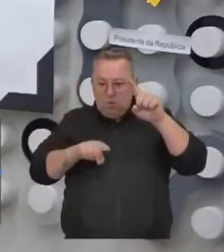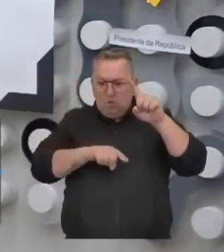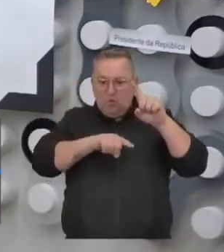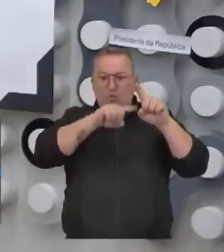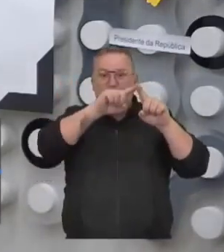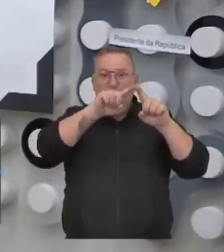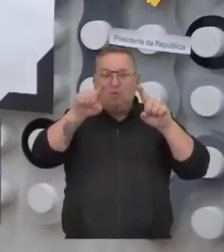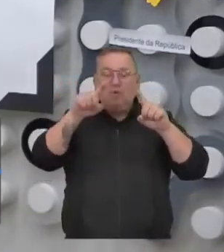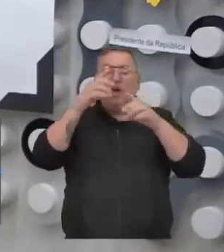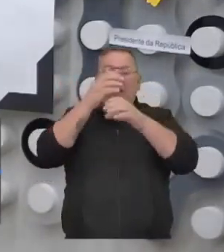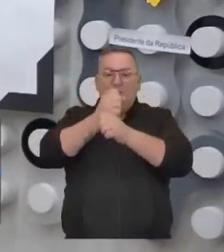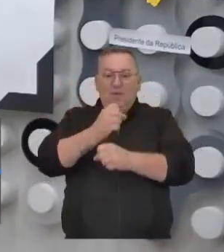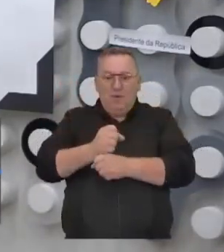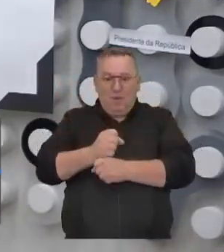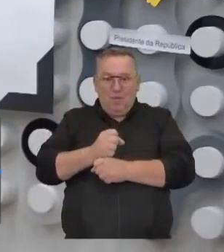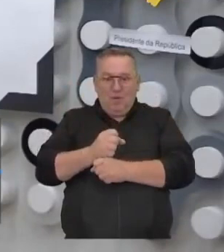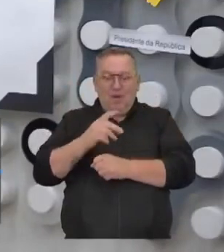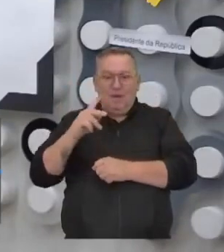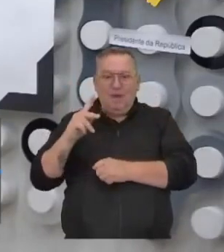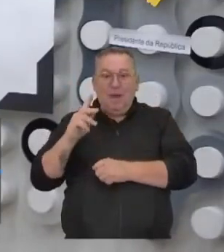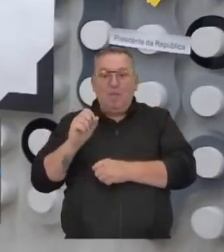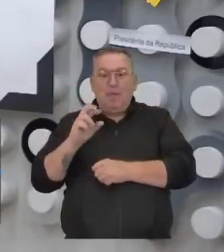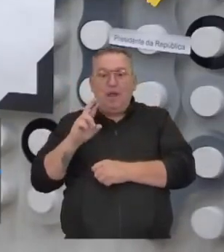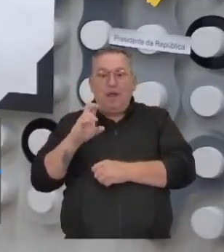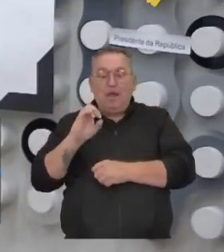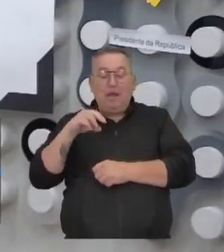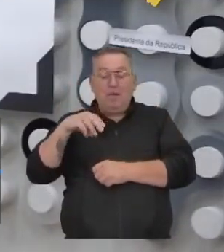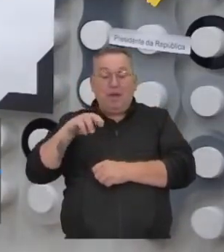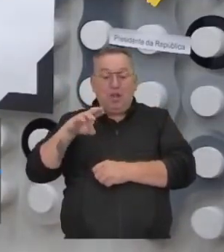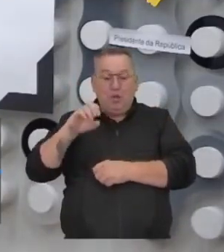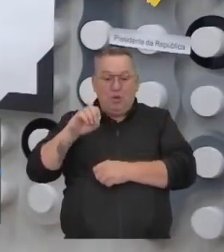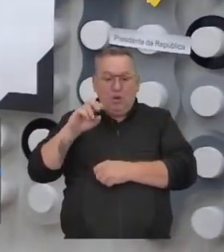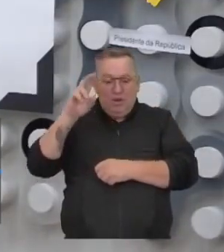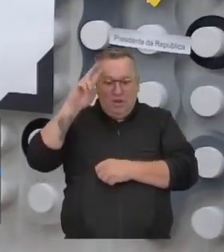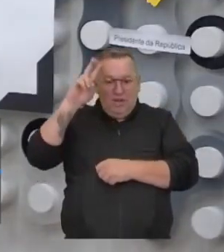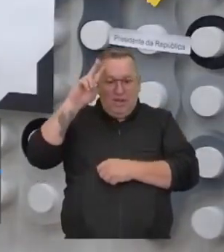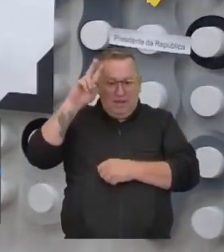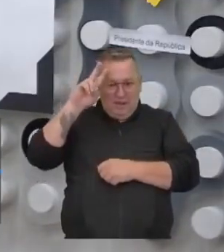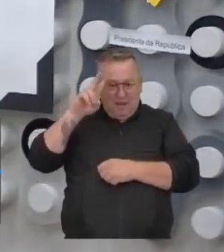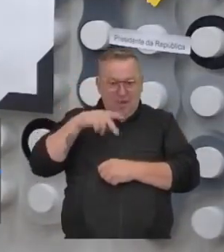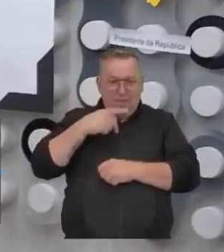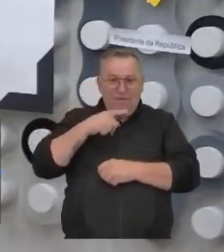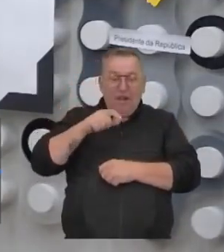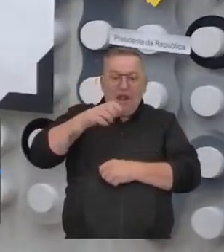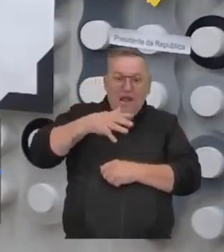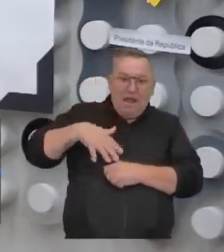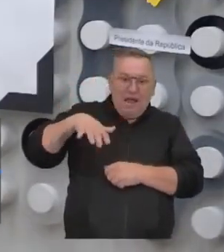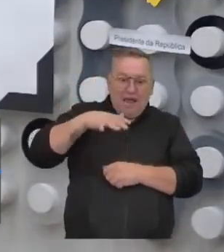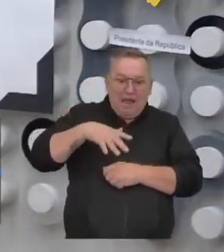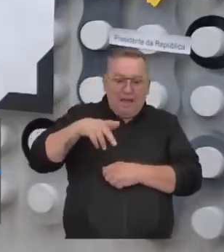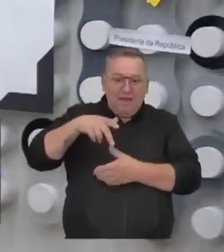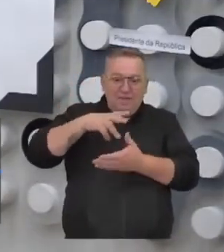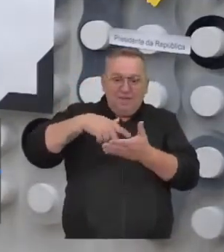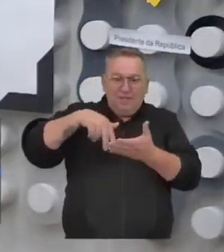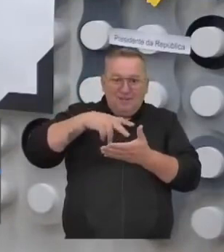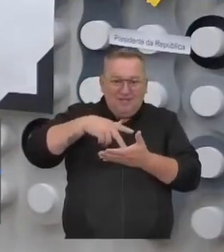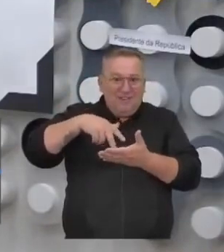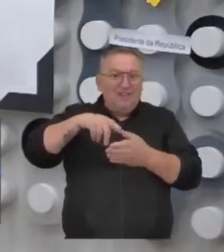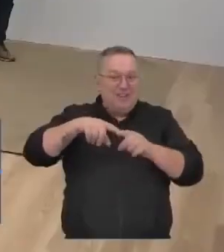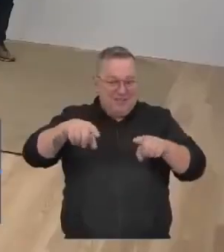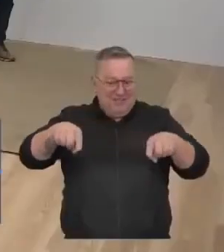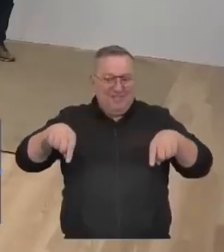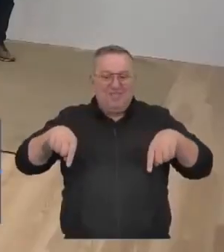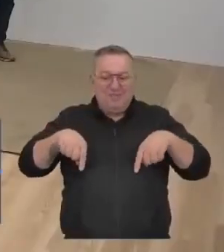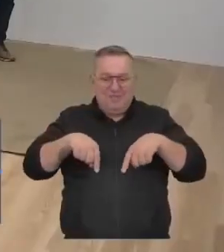como perímetro dessa figura. Quando a gente falava de área, vocês lembram que eu desenhei um quadrado no chão e eu dancei dentro do quadrado?